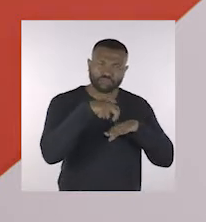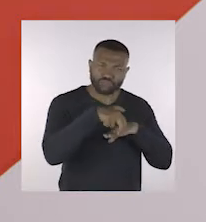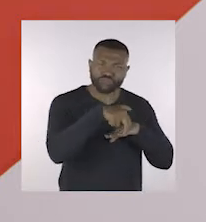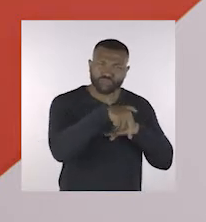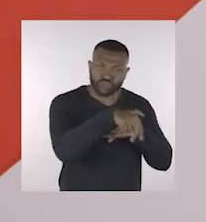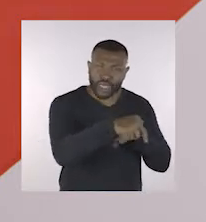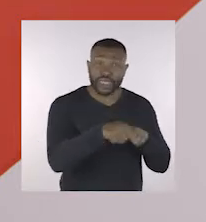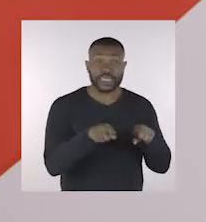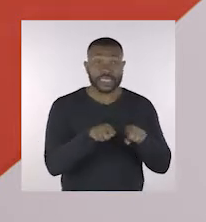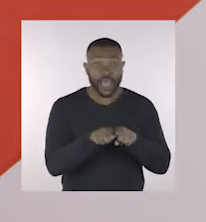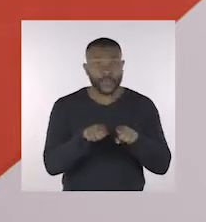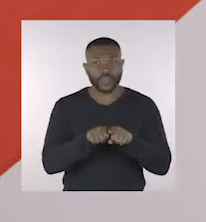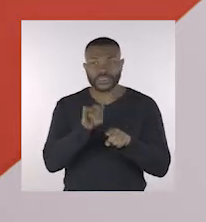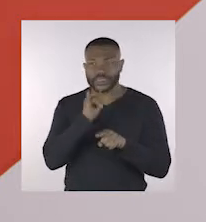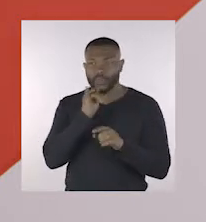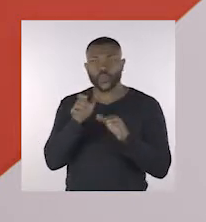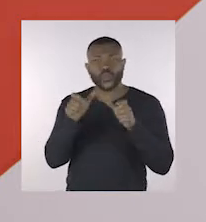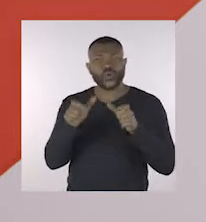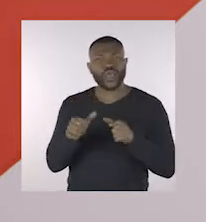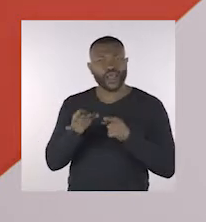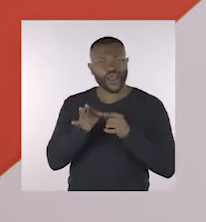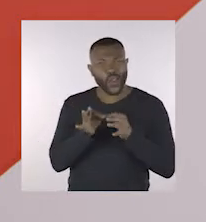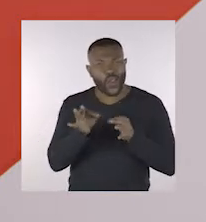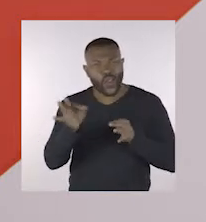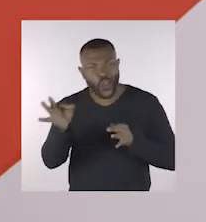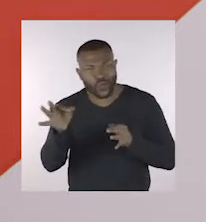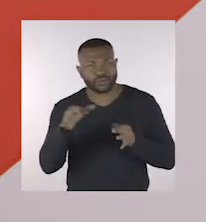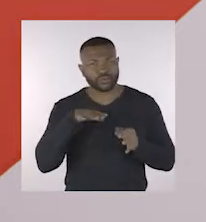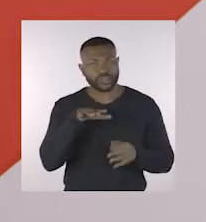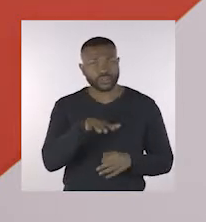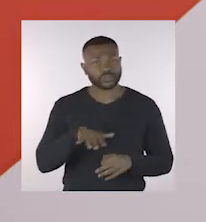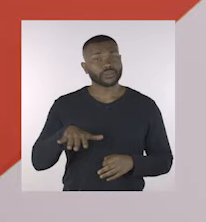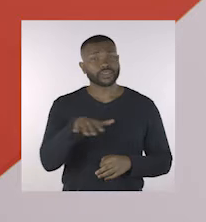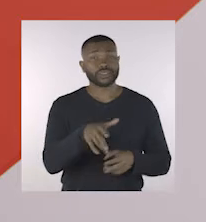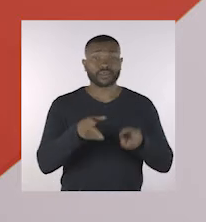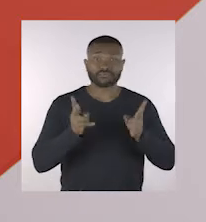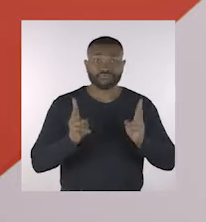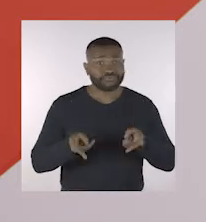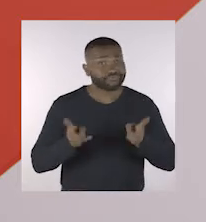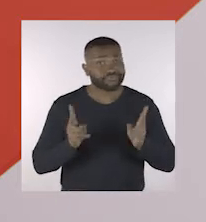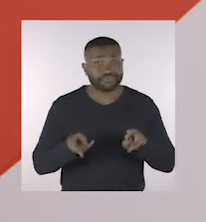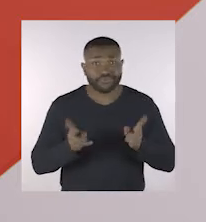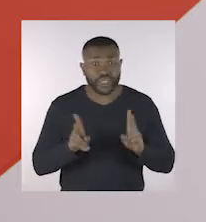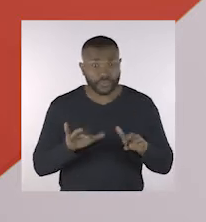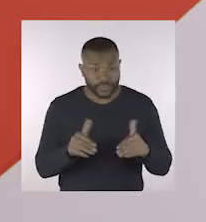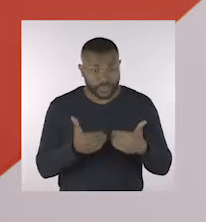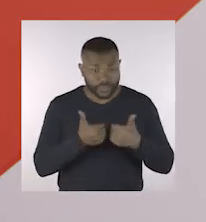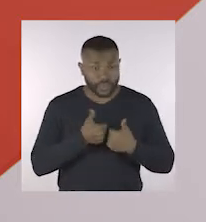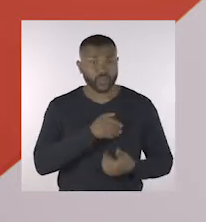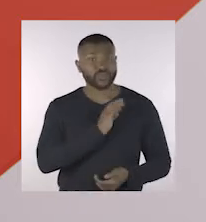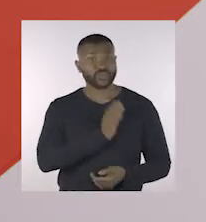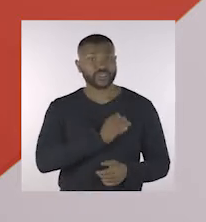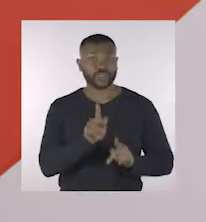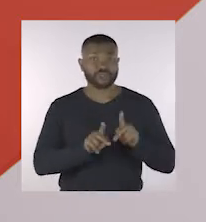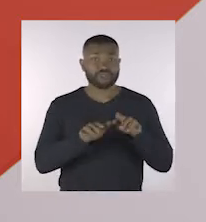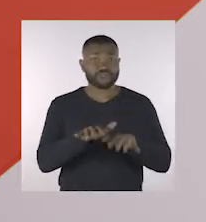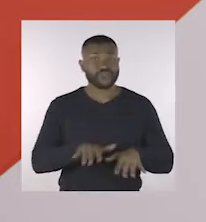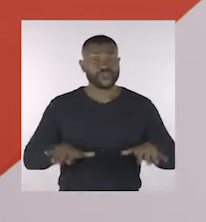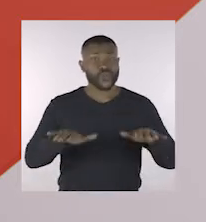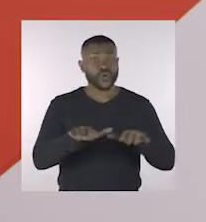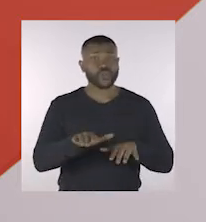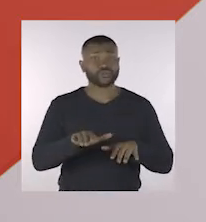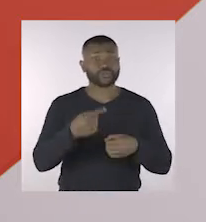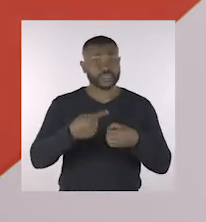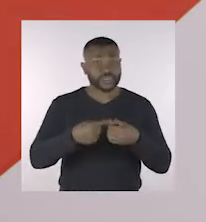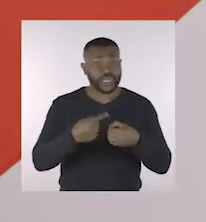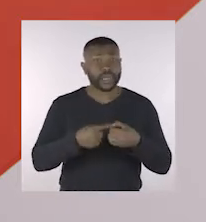é realmente nos fundões da cidade ele nunca nunca saiu da do coração do Povo na